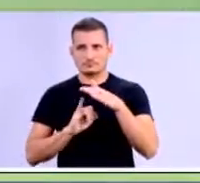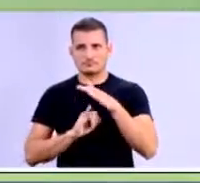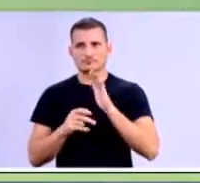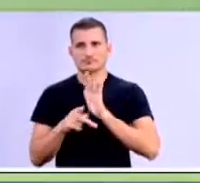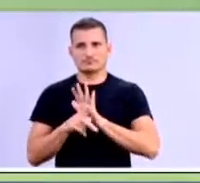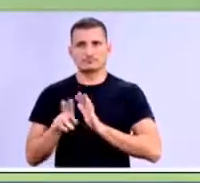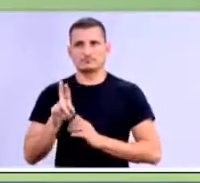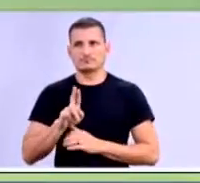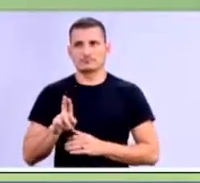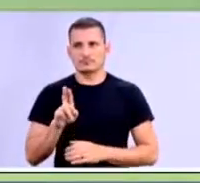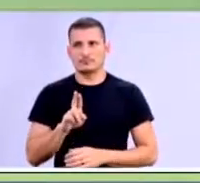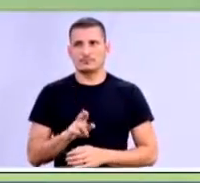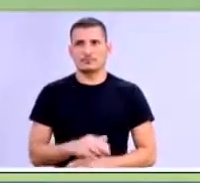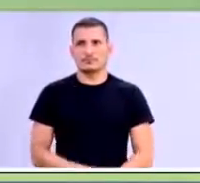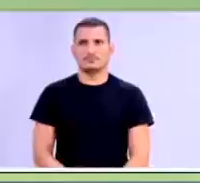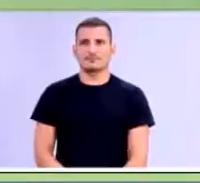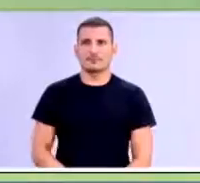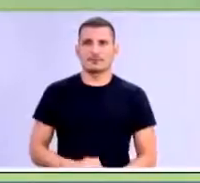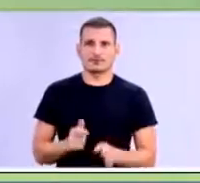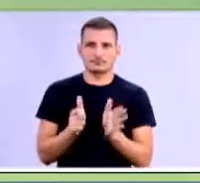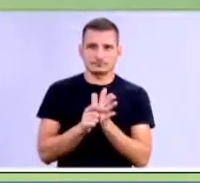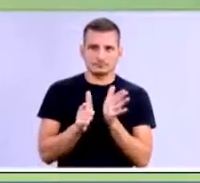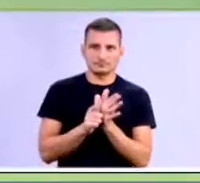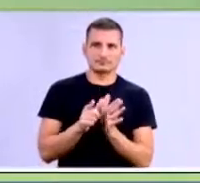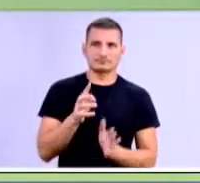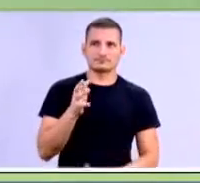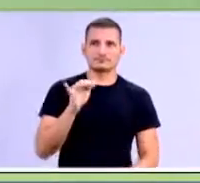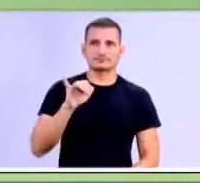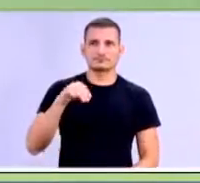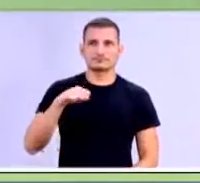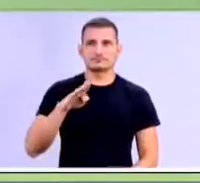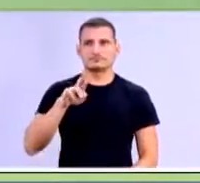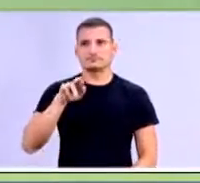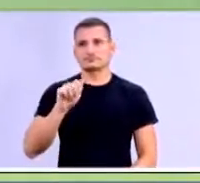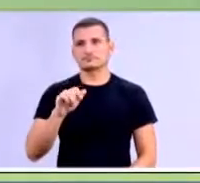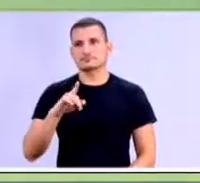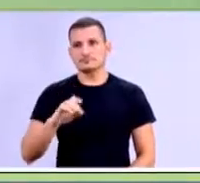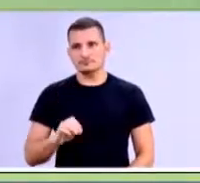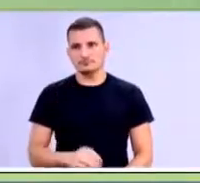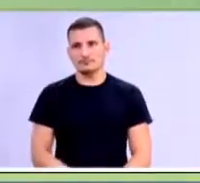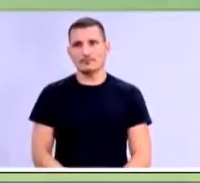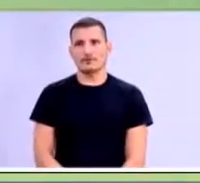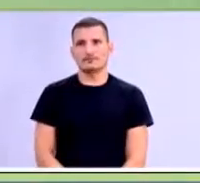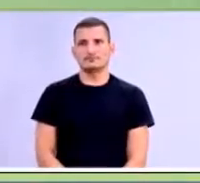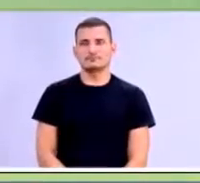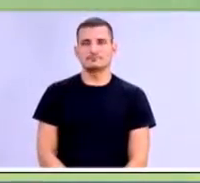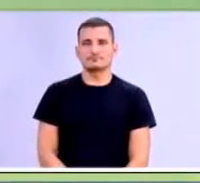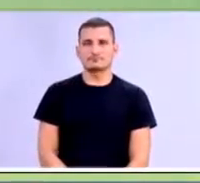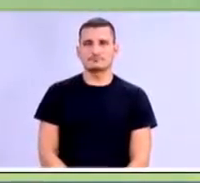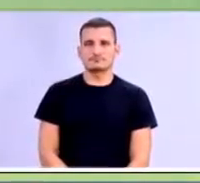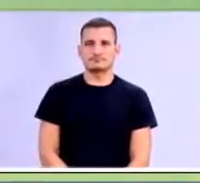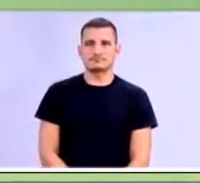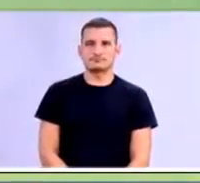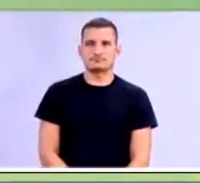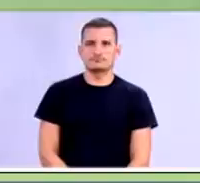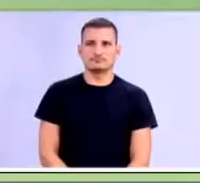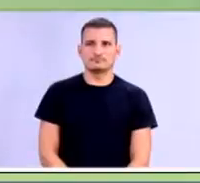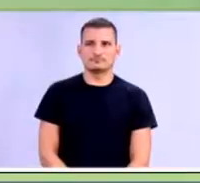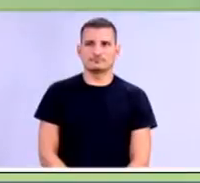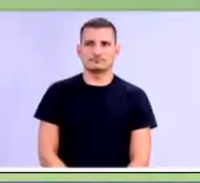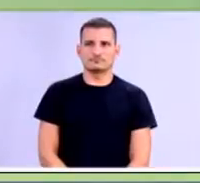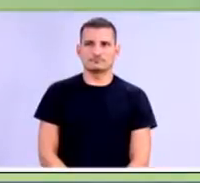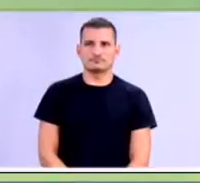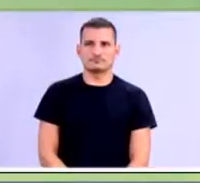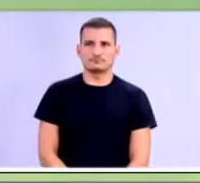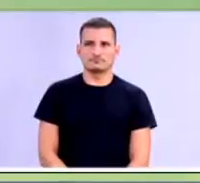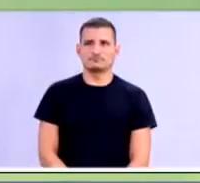públicos, está correto e deve ser escrito em papel timbrado. Perfeito. A procuração